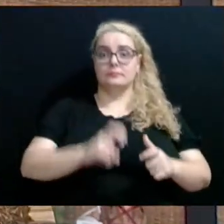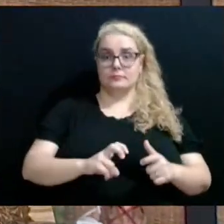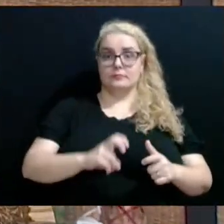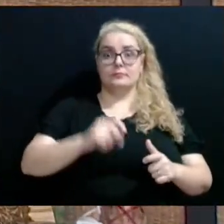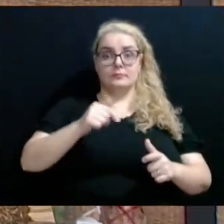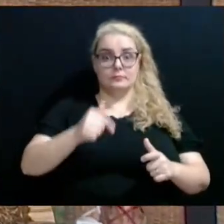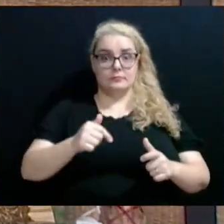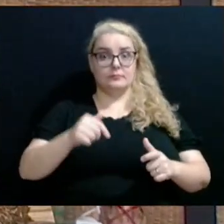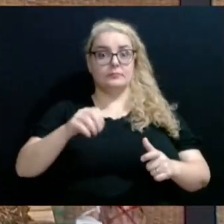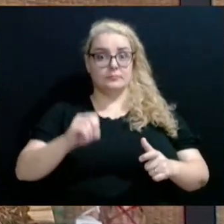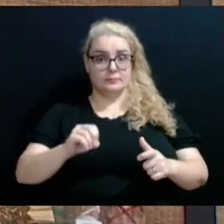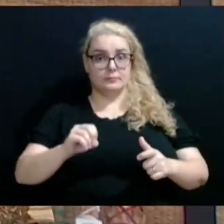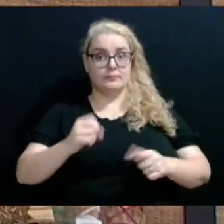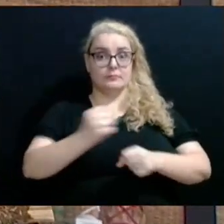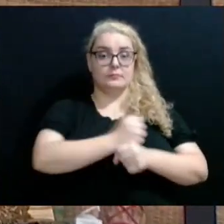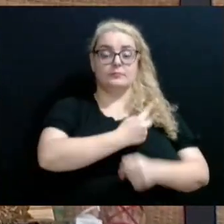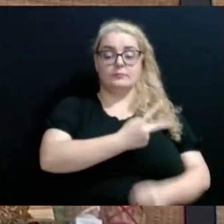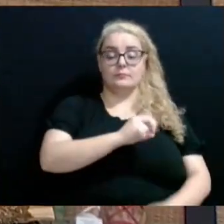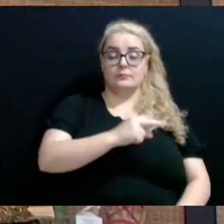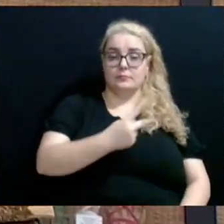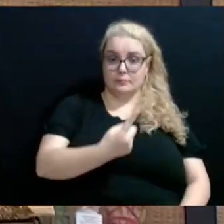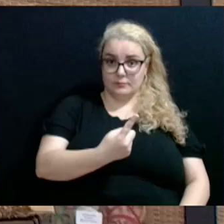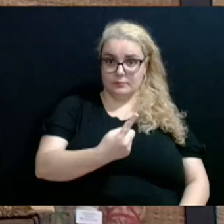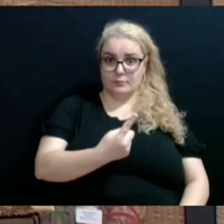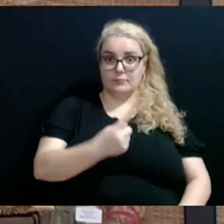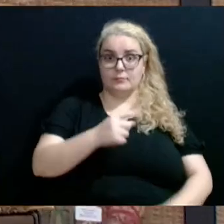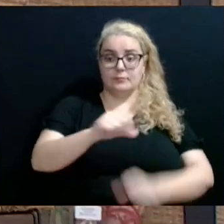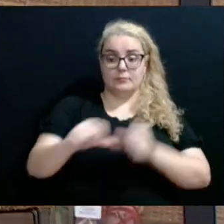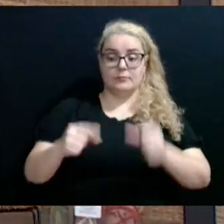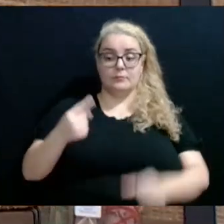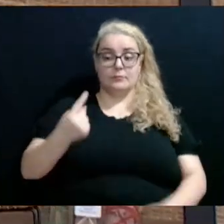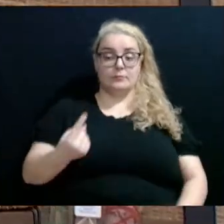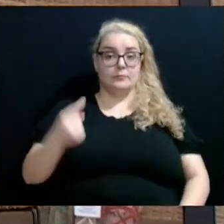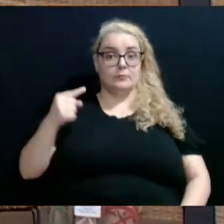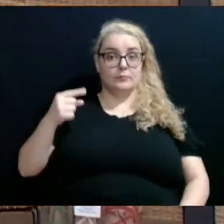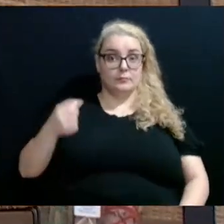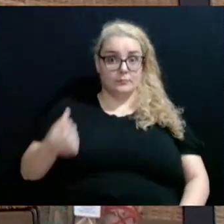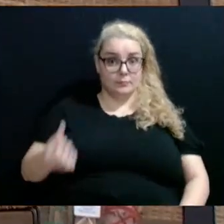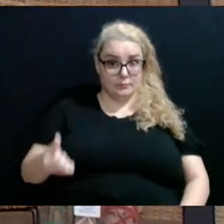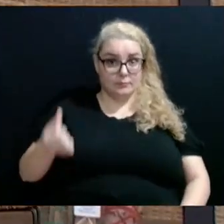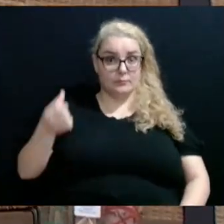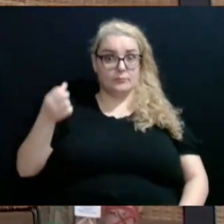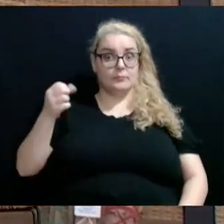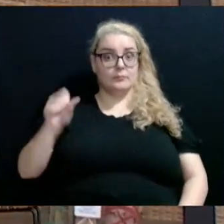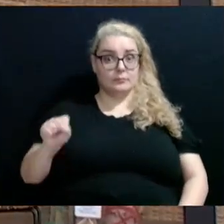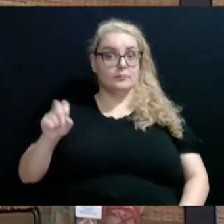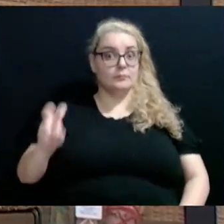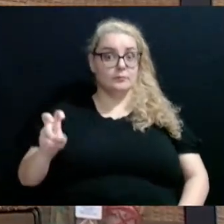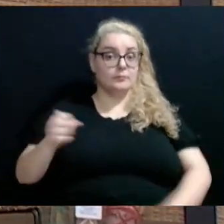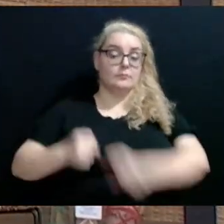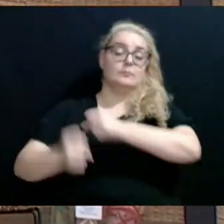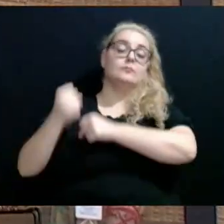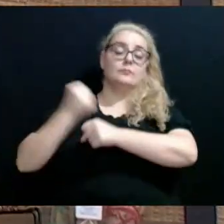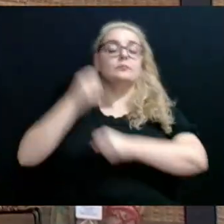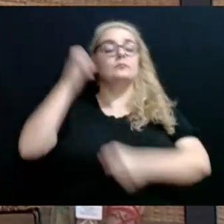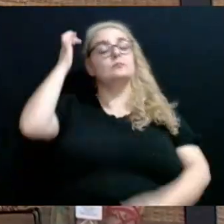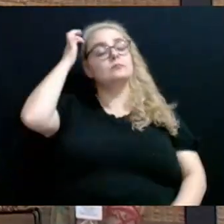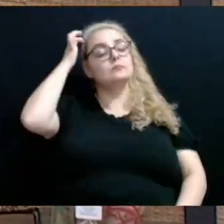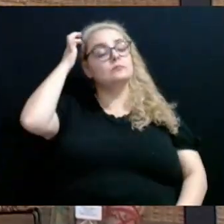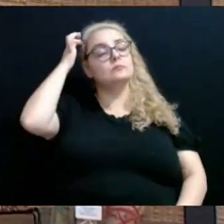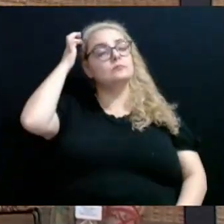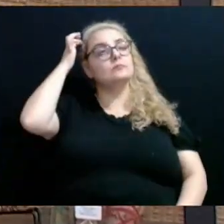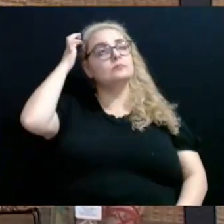em 2021 para 1.685 no ano passado. A gente pode pensar em um salto